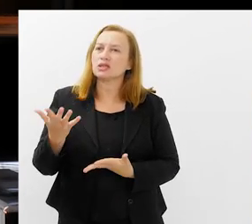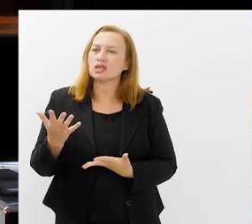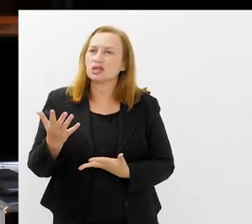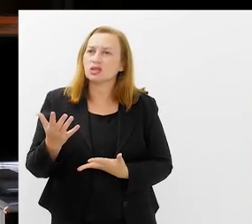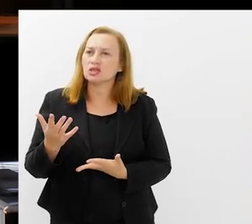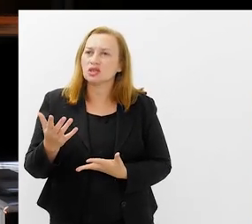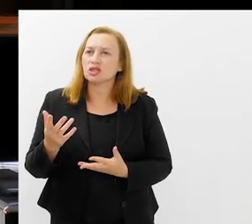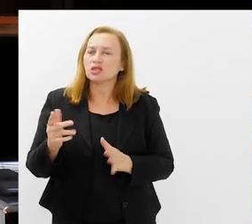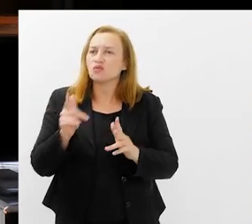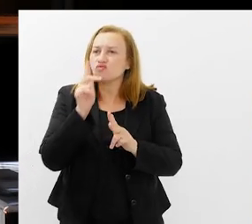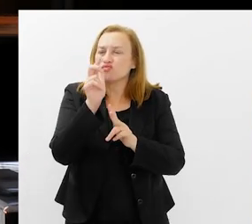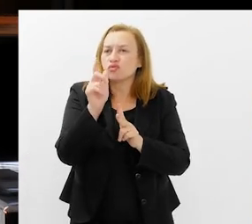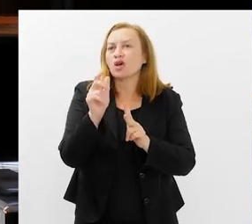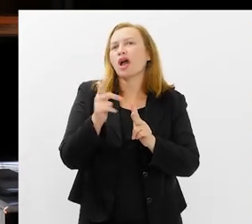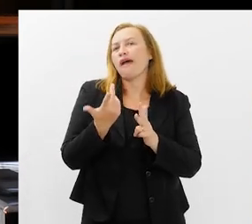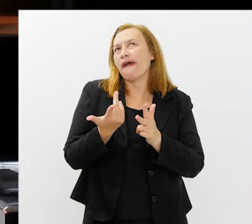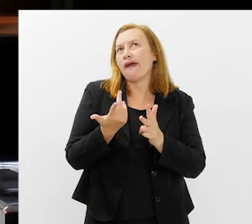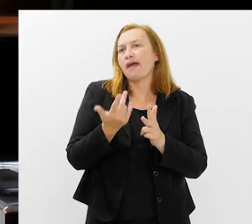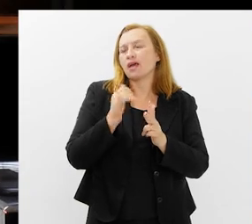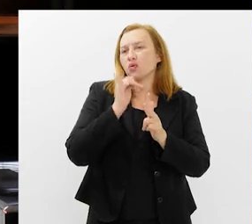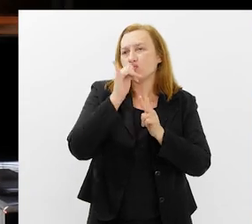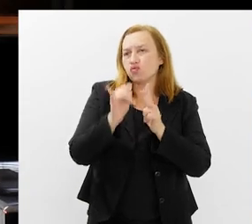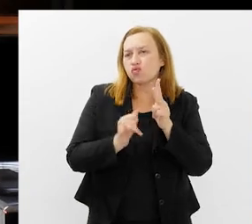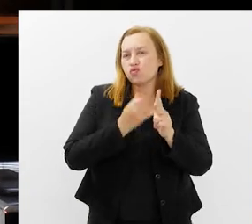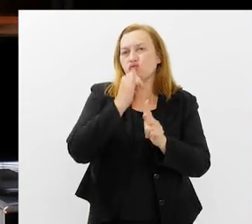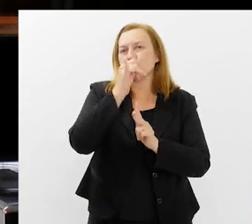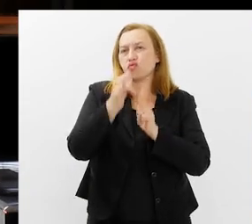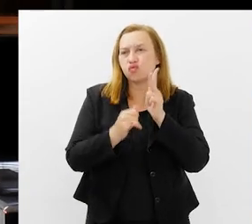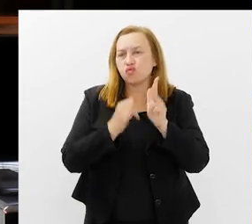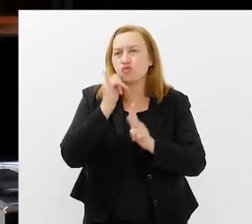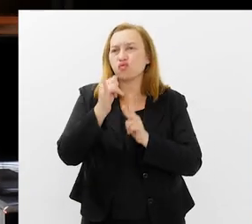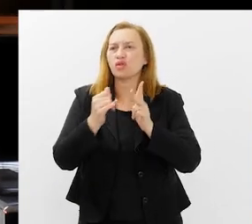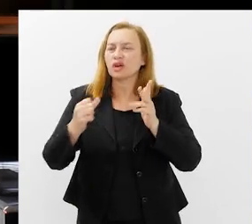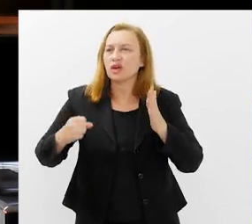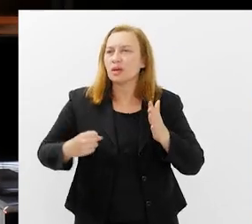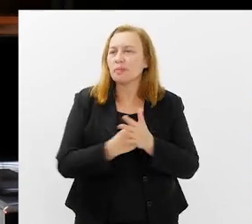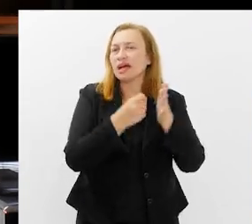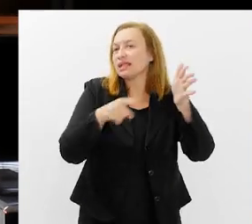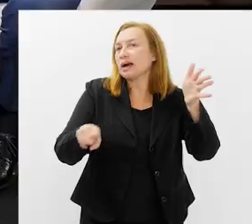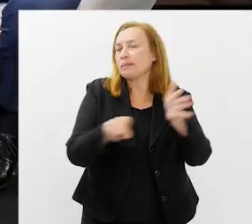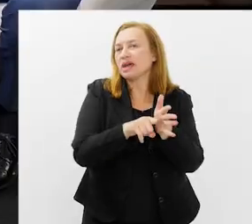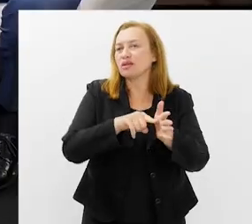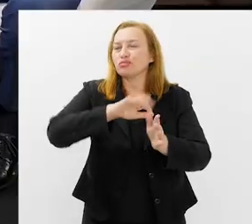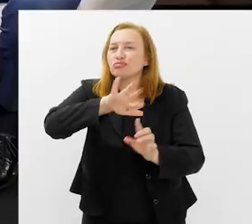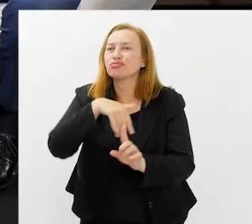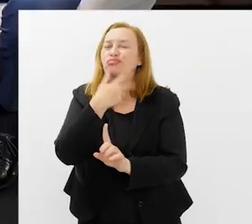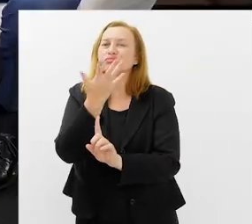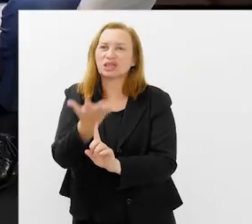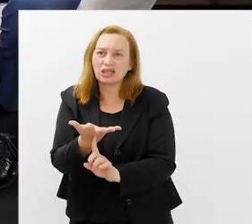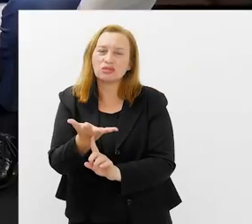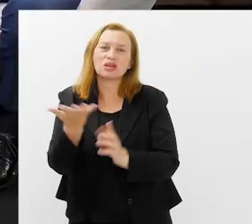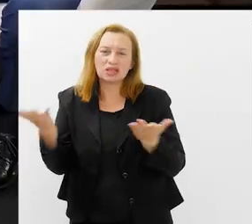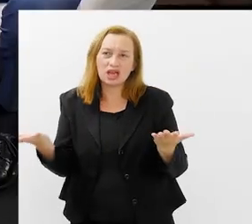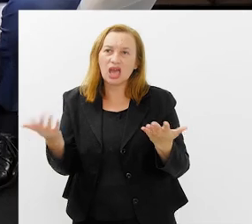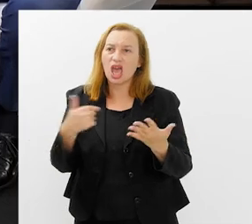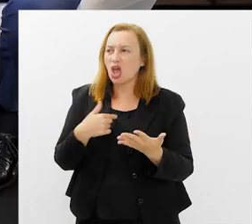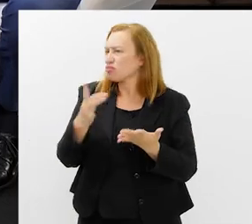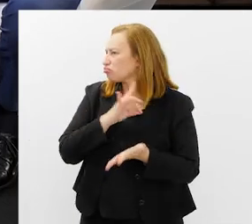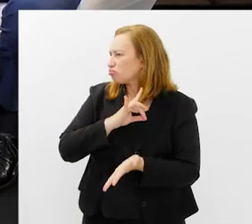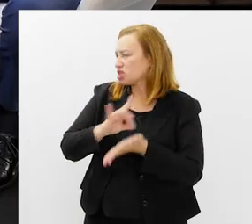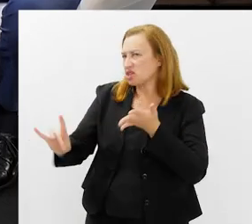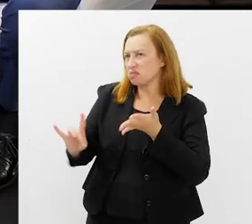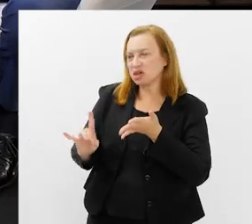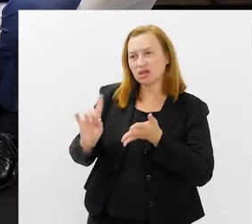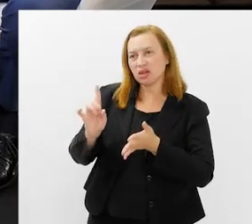insolação e de vento, poxa, impactar muito menos a natureza, para que a gente vai ter térmica? Eu não